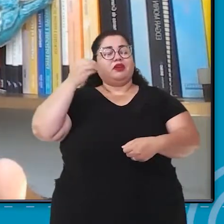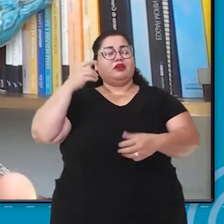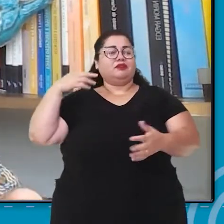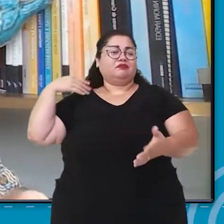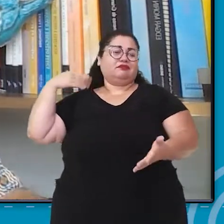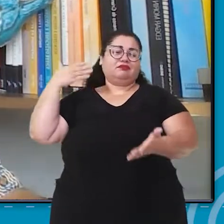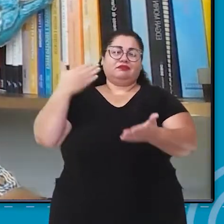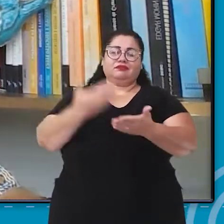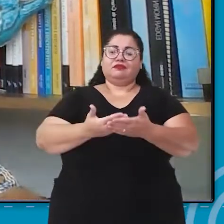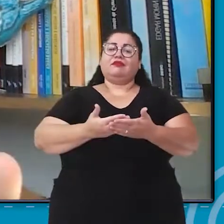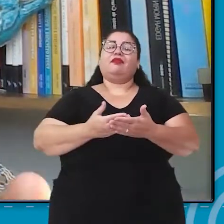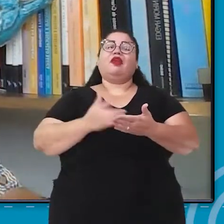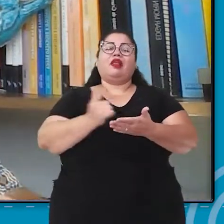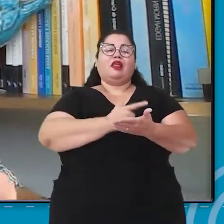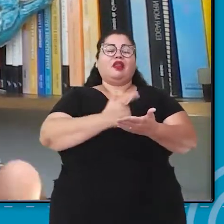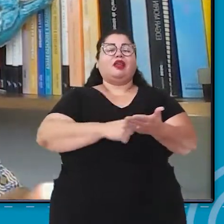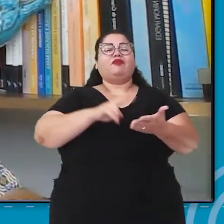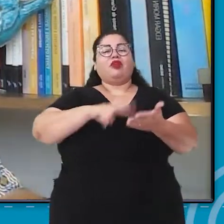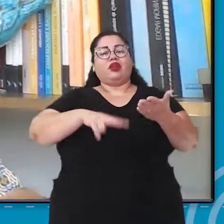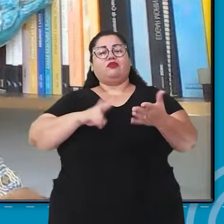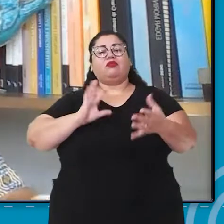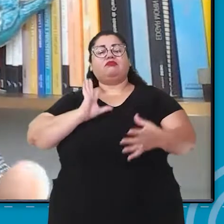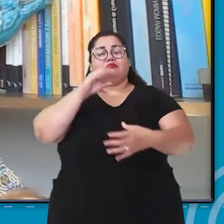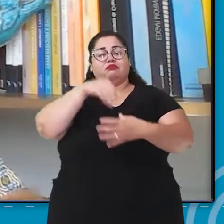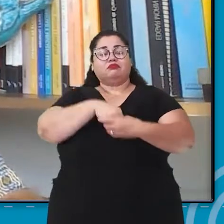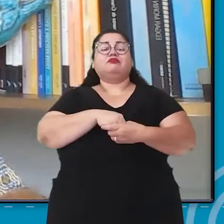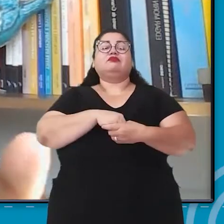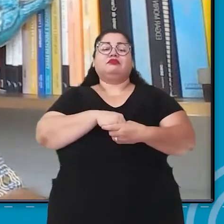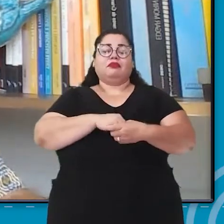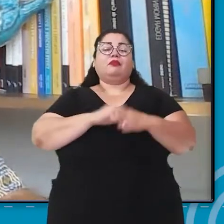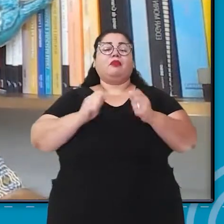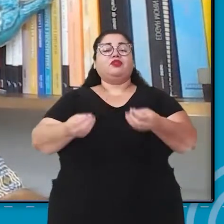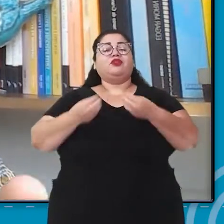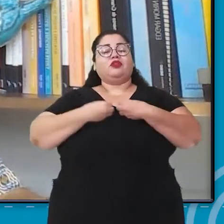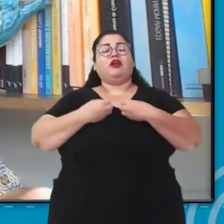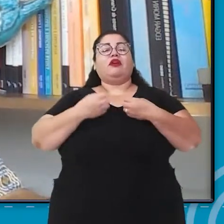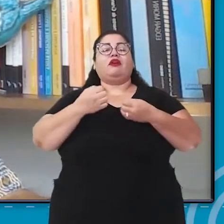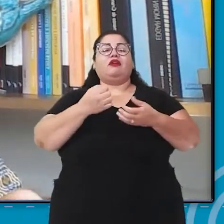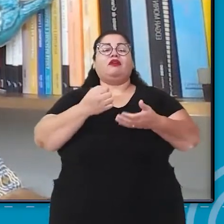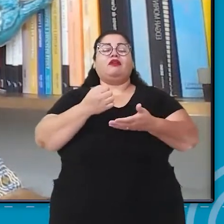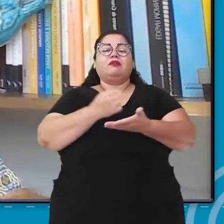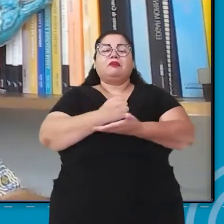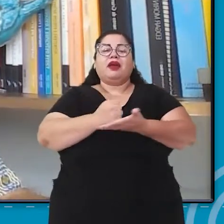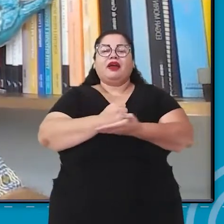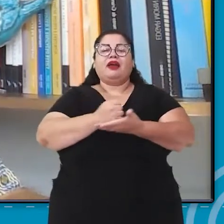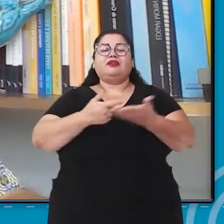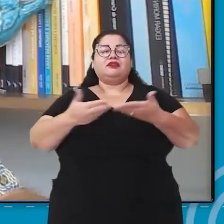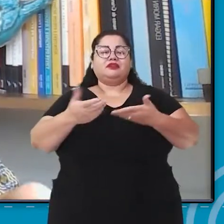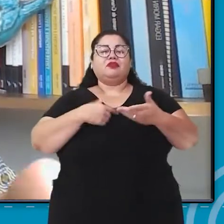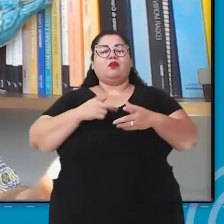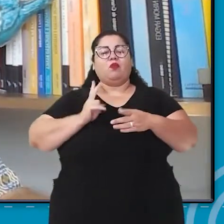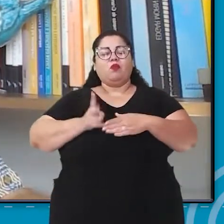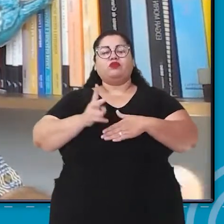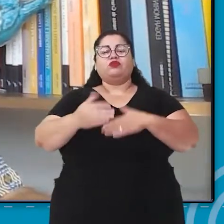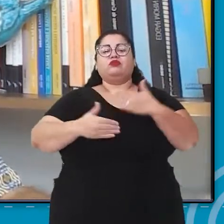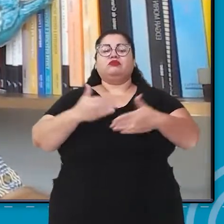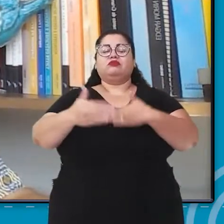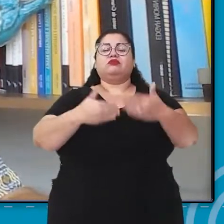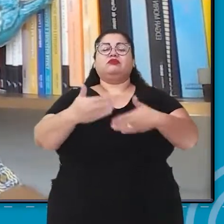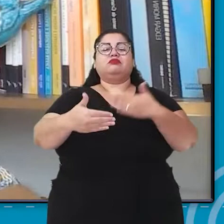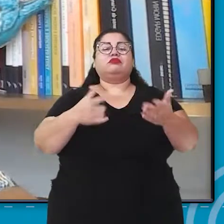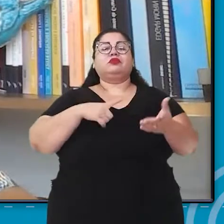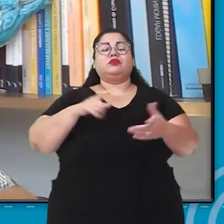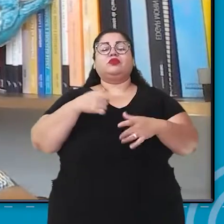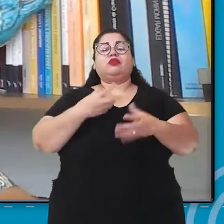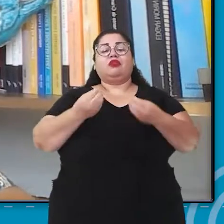gente tem em torno do livro e da leitura podem nos dar pistas e subsídios para a gente dar continuidade